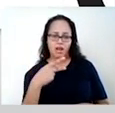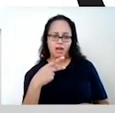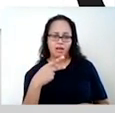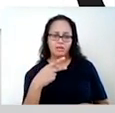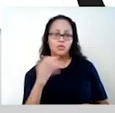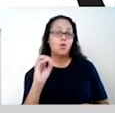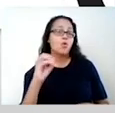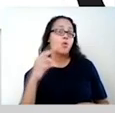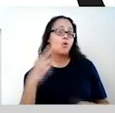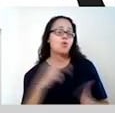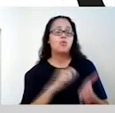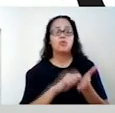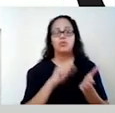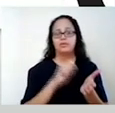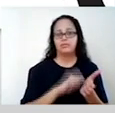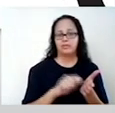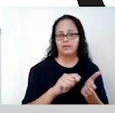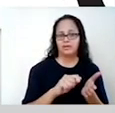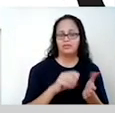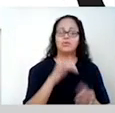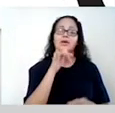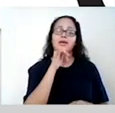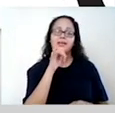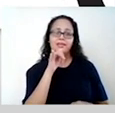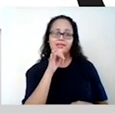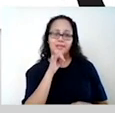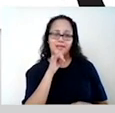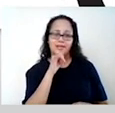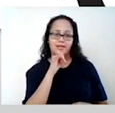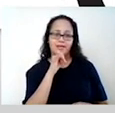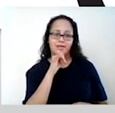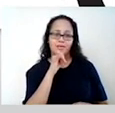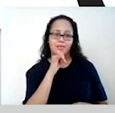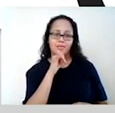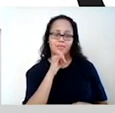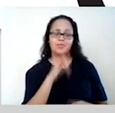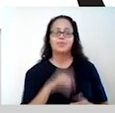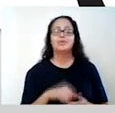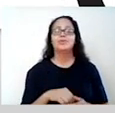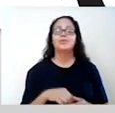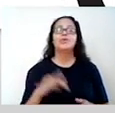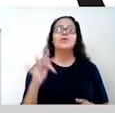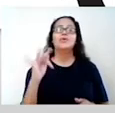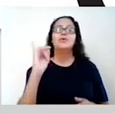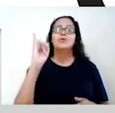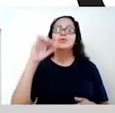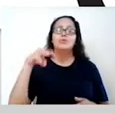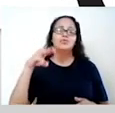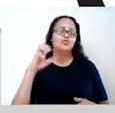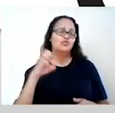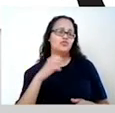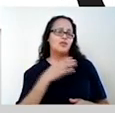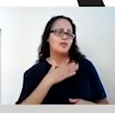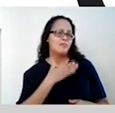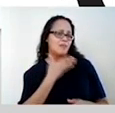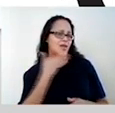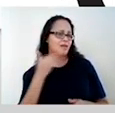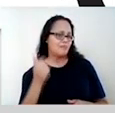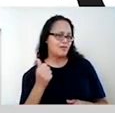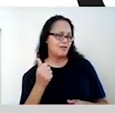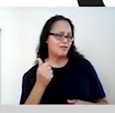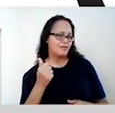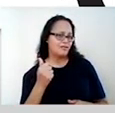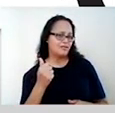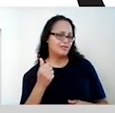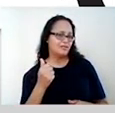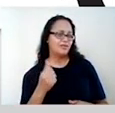amigo, né? Falando, o meu time é o melhor. Não, o meu que é o time que é o melhor. E aí vocês vão fazer uma discussão, aí é totalmente informal,